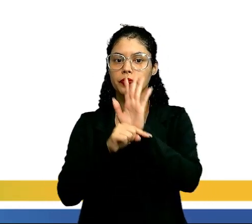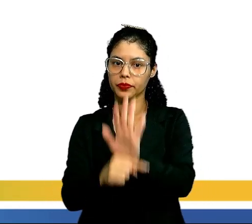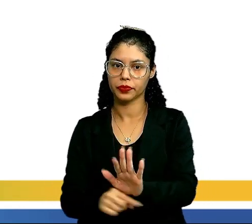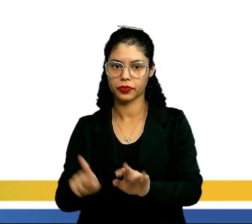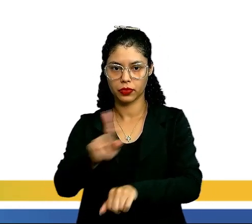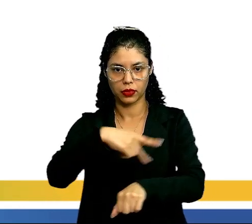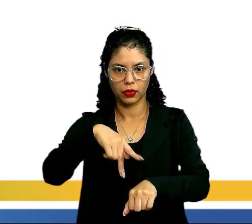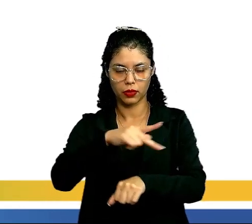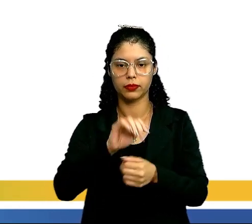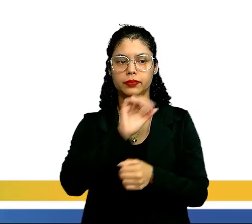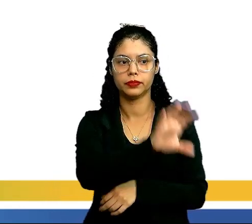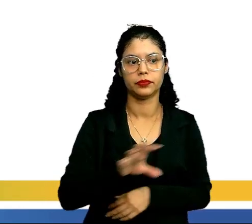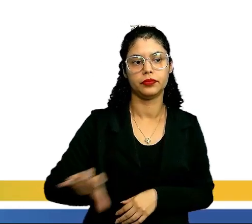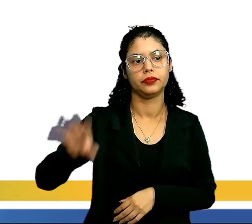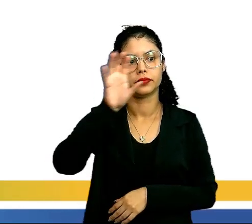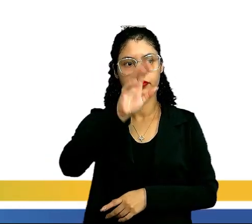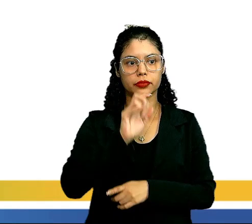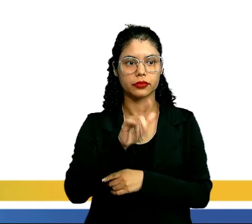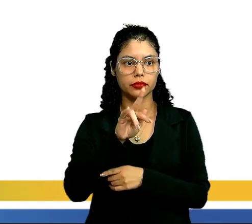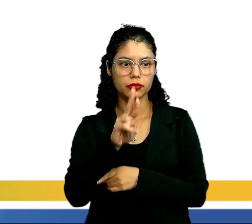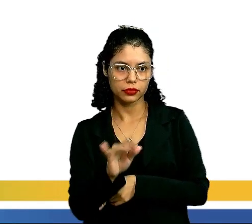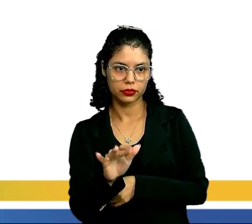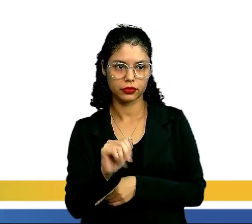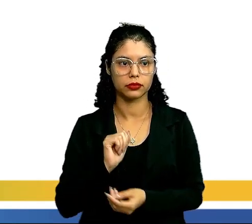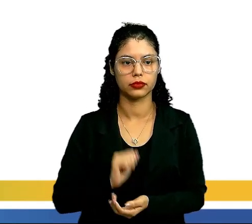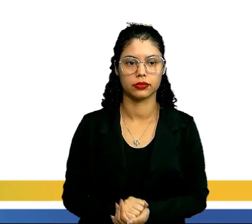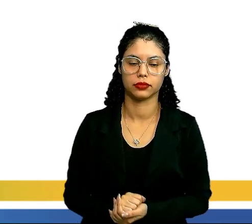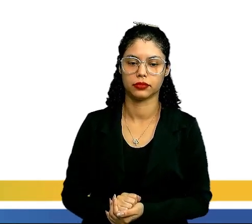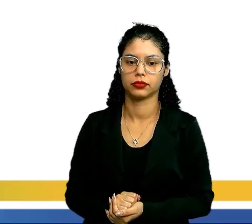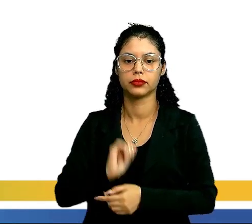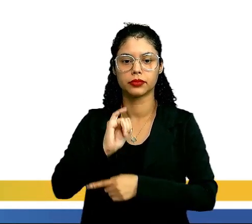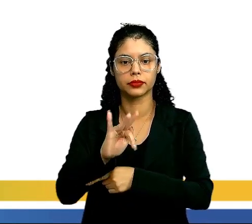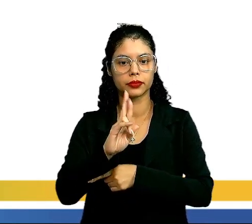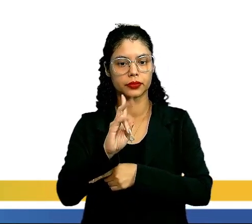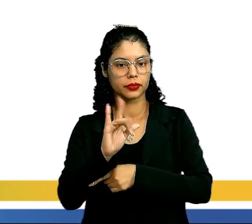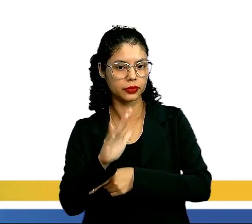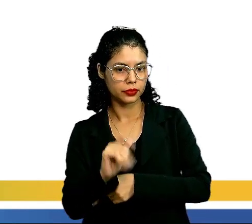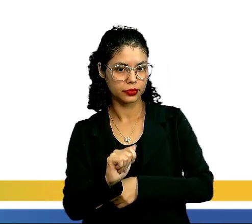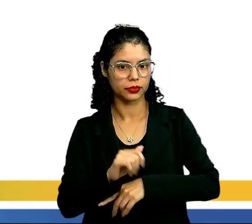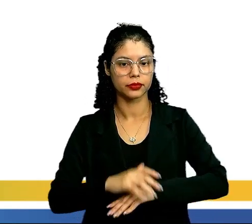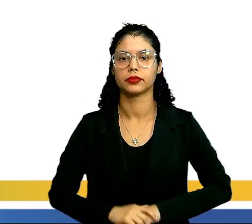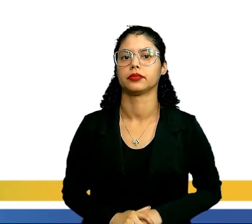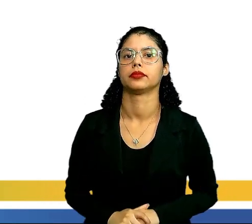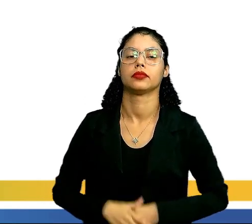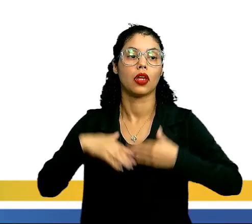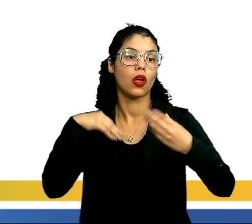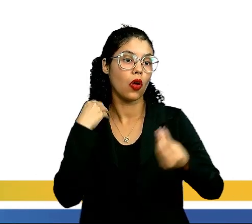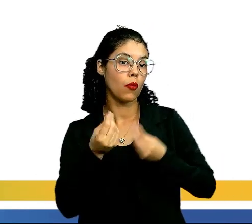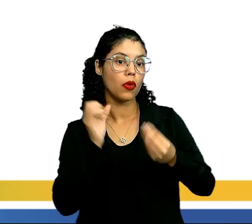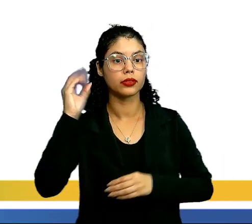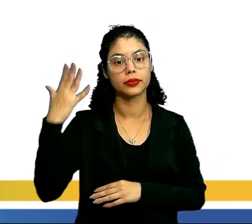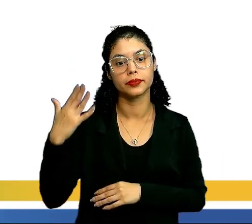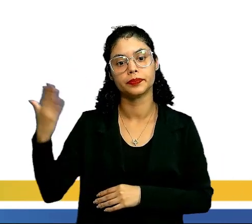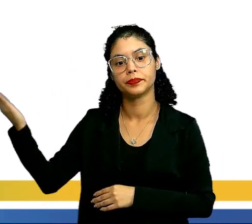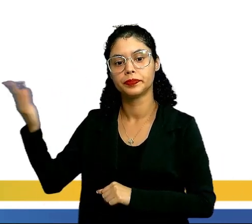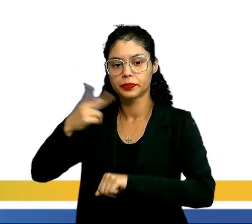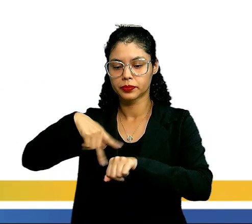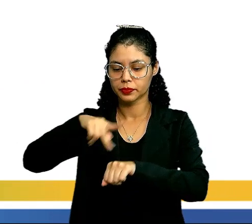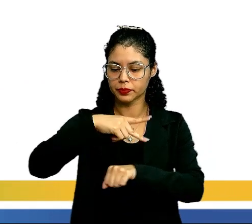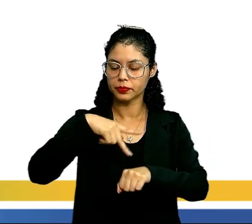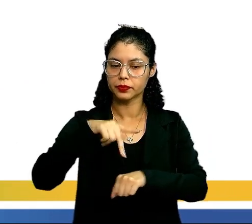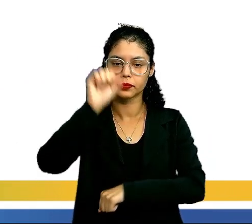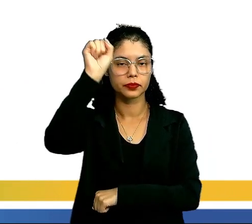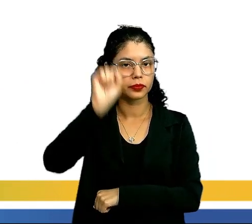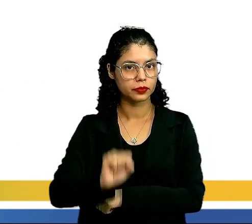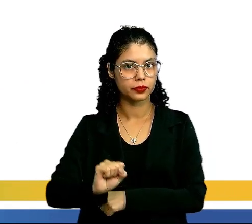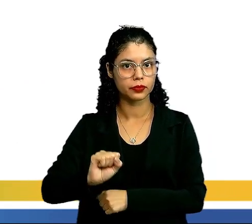para representação de países ou regiões de latitudes intermediárias, como o caso de alguns países da América